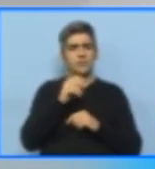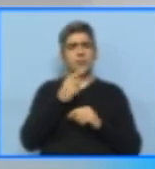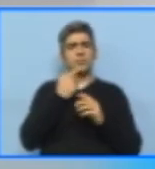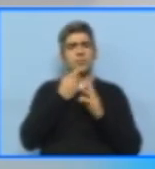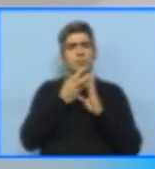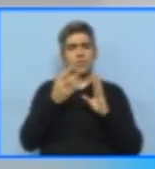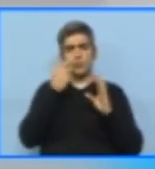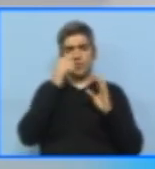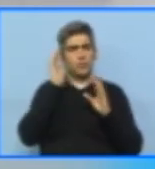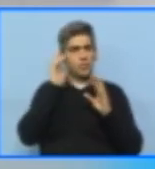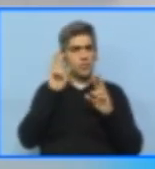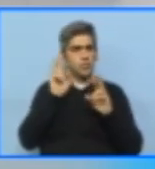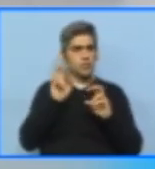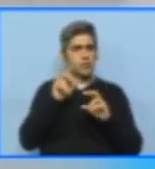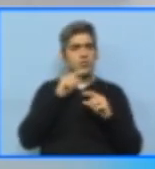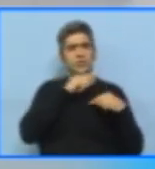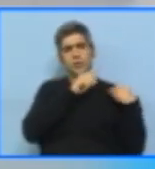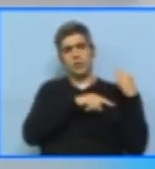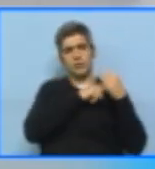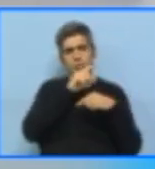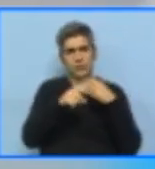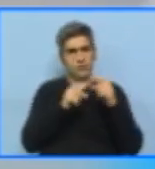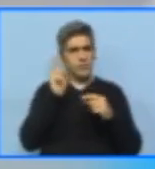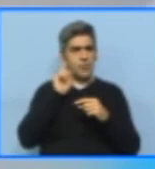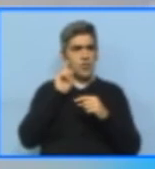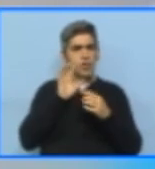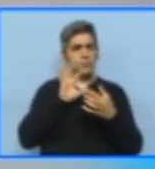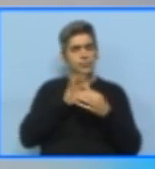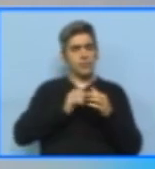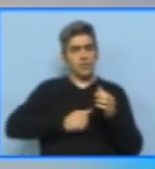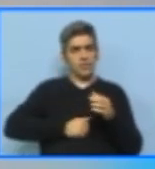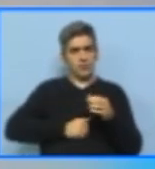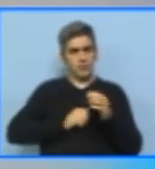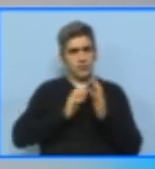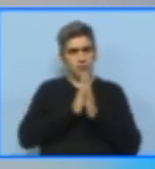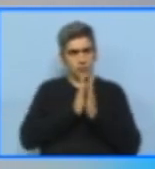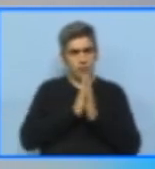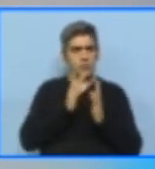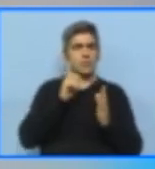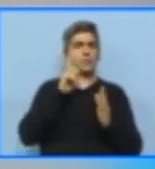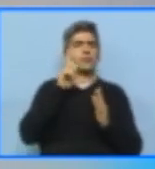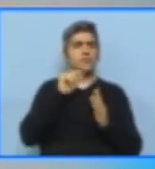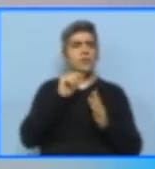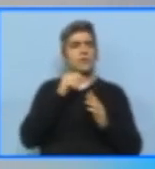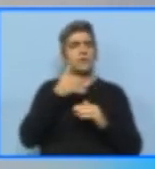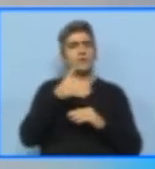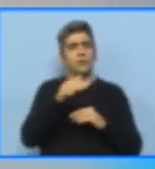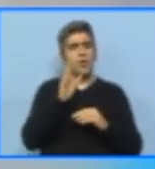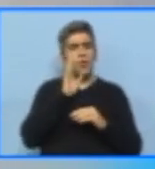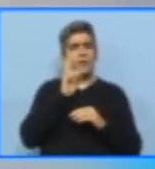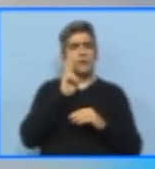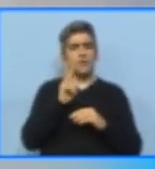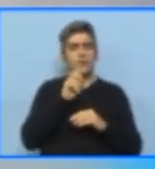vasto auditório, uma rádio de gerações alinhada com os valores cristãos. Mesmo a terminar, recordo que mais logo ainda pode acompanhar